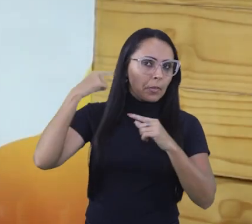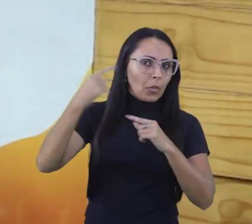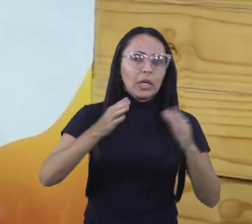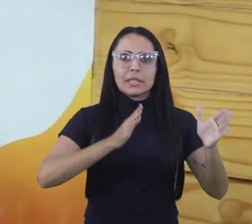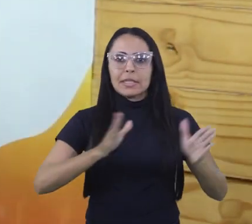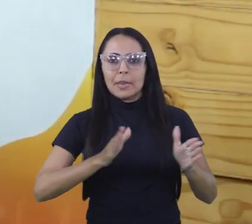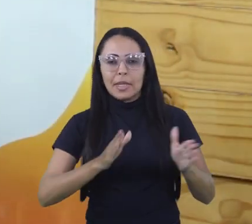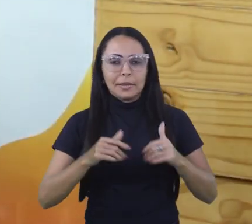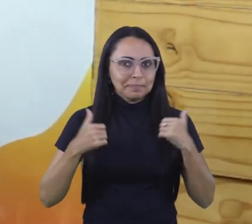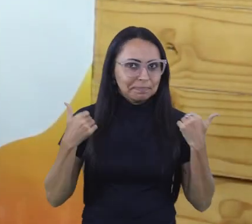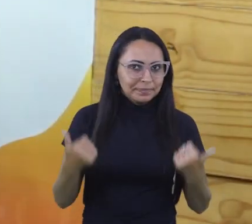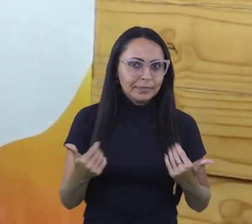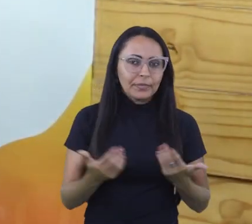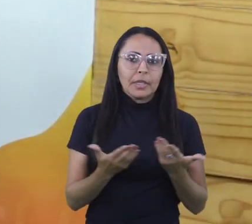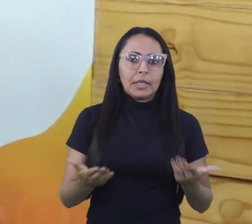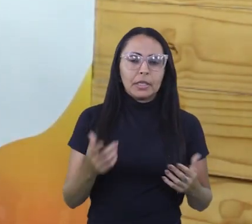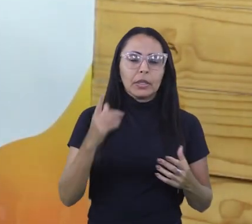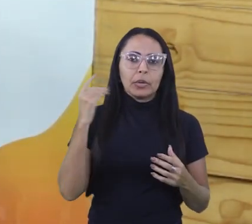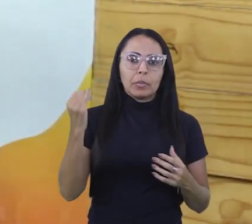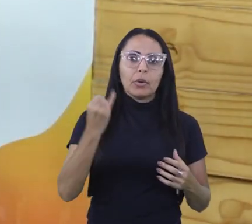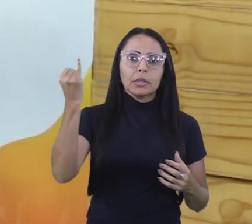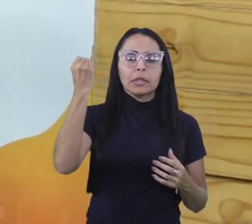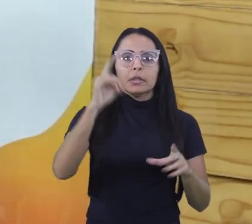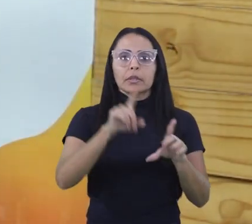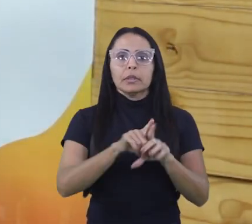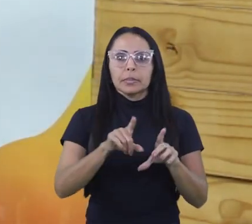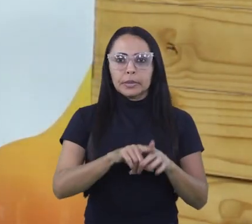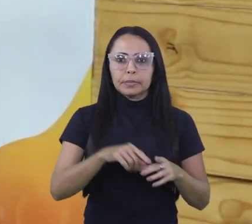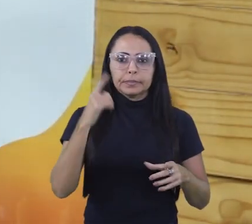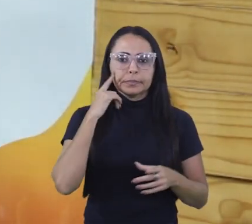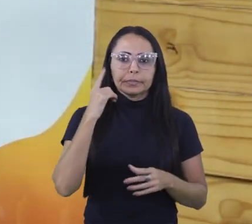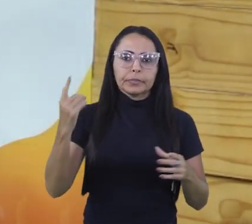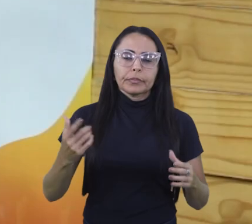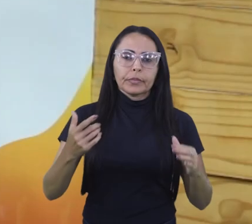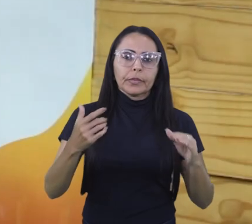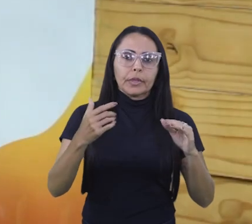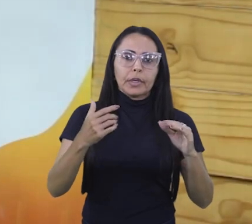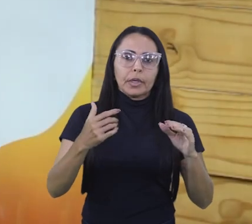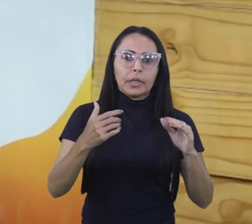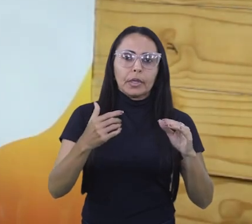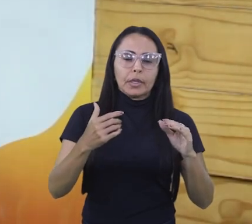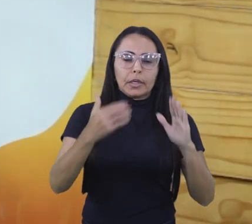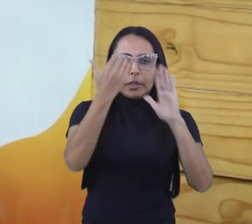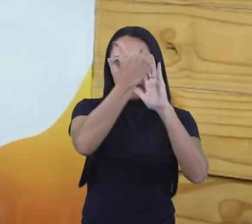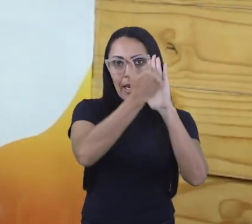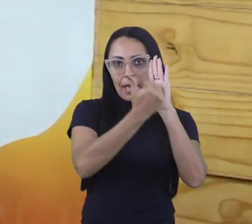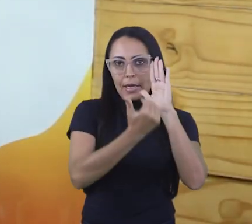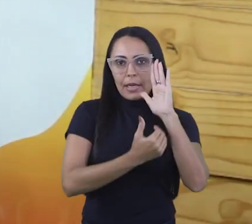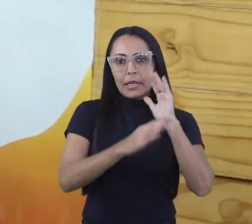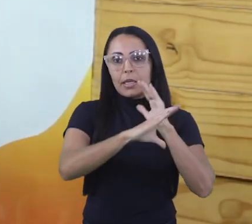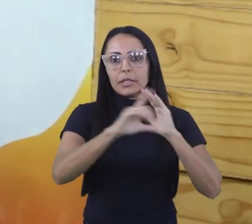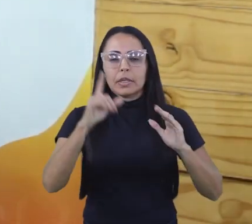acessibilidade, tá certo? Então, gente, uma coisa também muito importante, além da hierarquia, né, que eu já falei, da